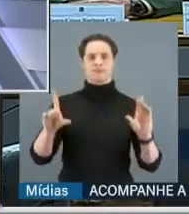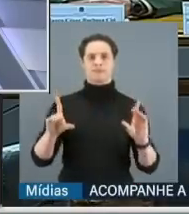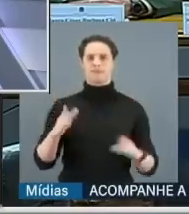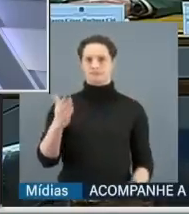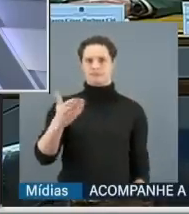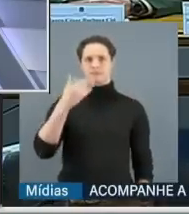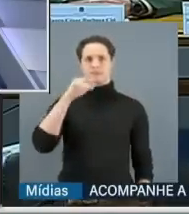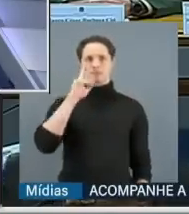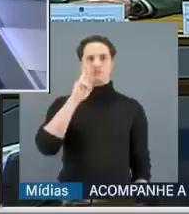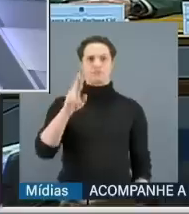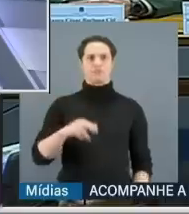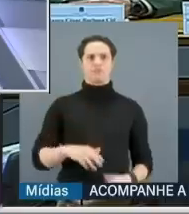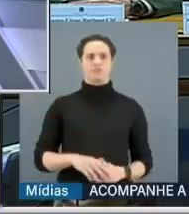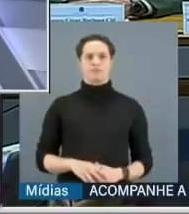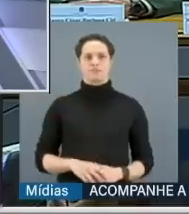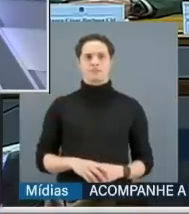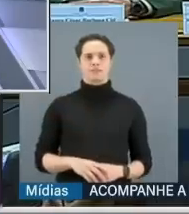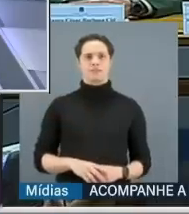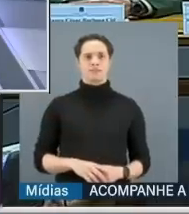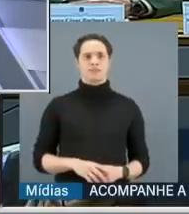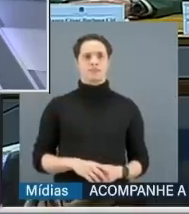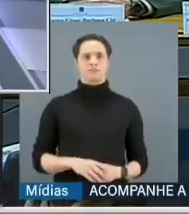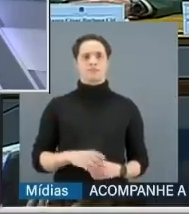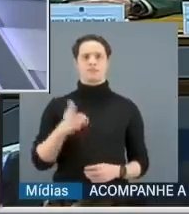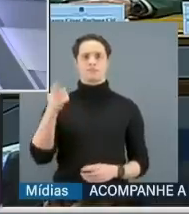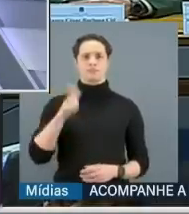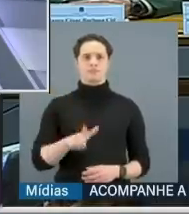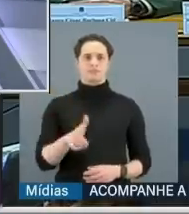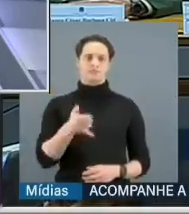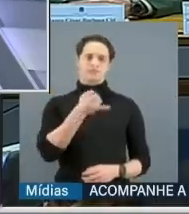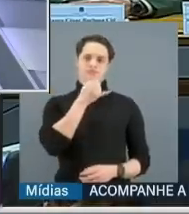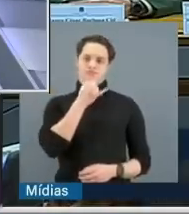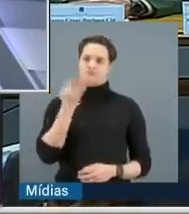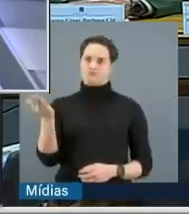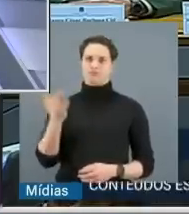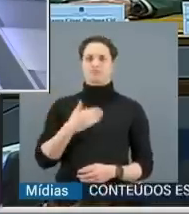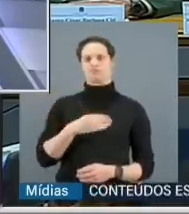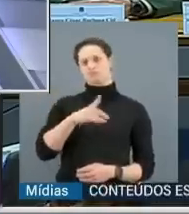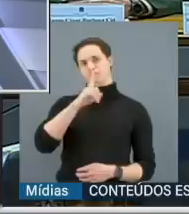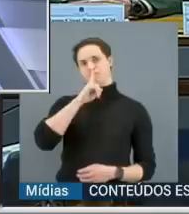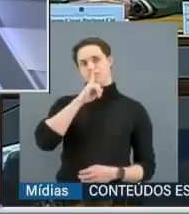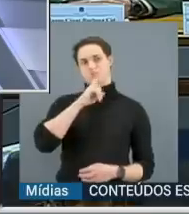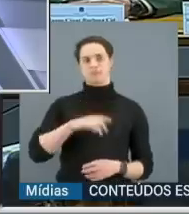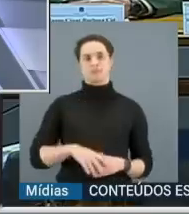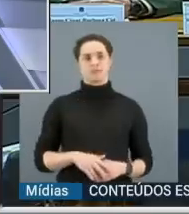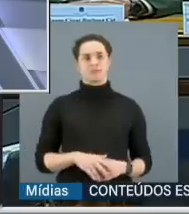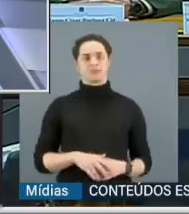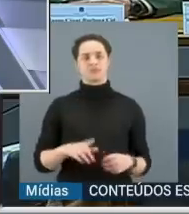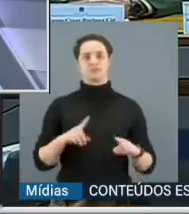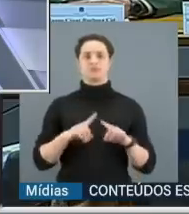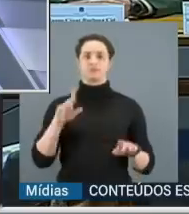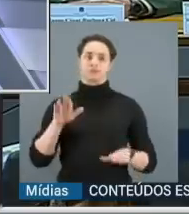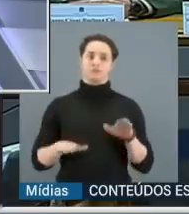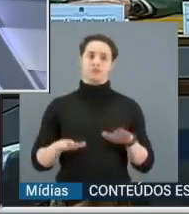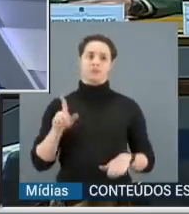E esta comissão parlamentar de inquérito, ela padece de não conseguir acessar documentos que ainda